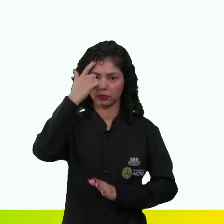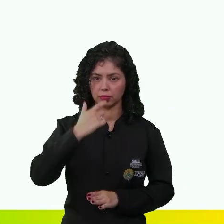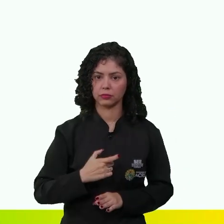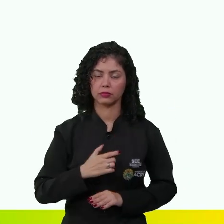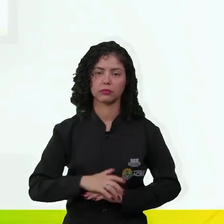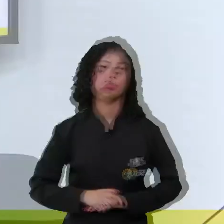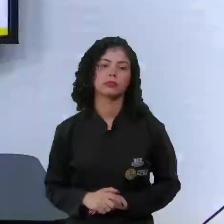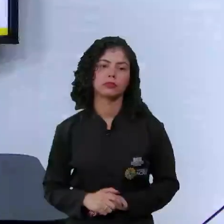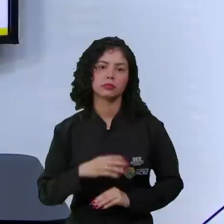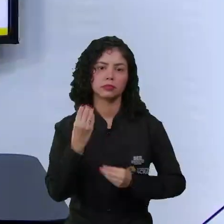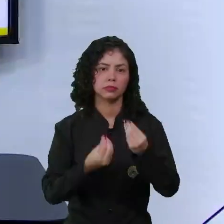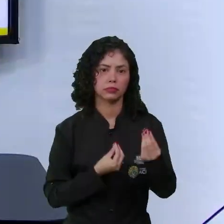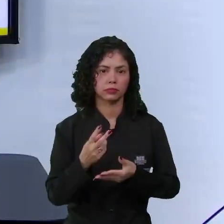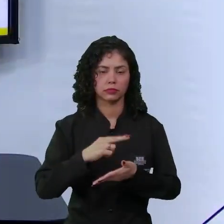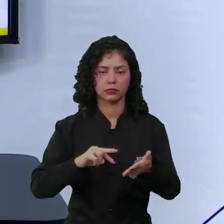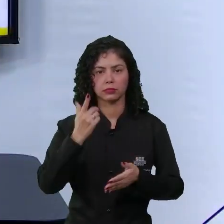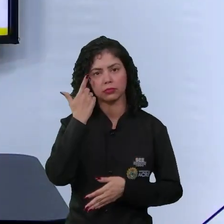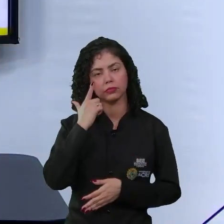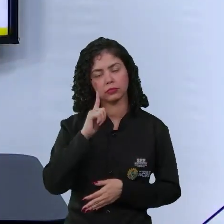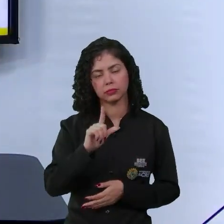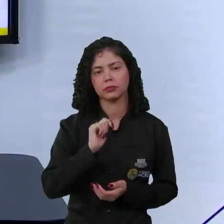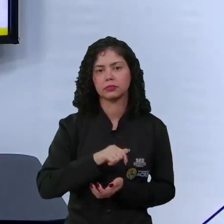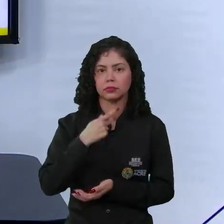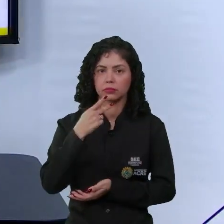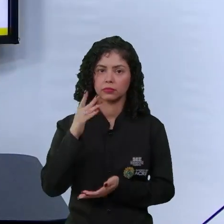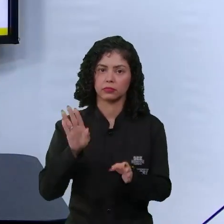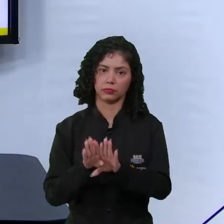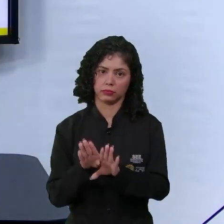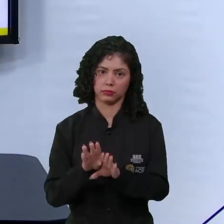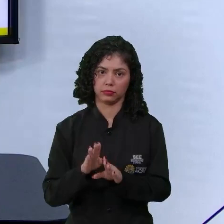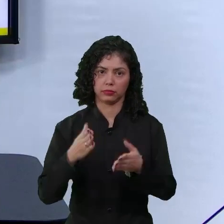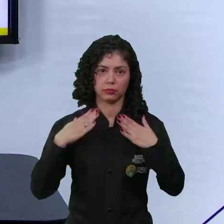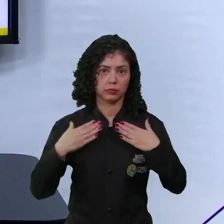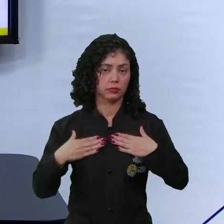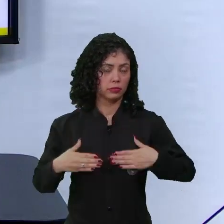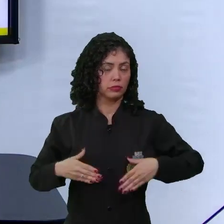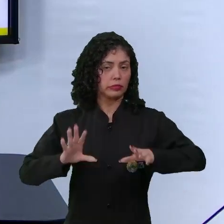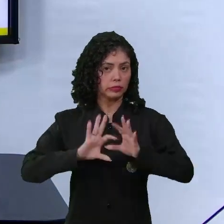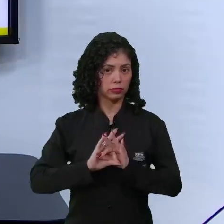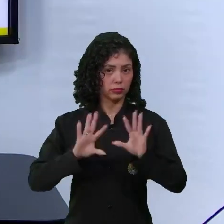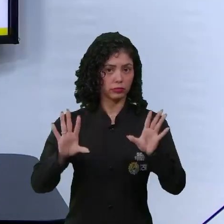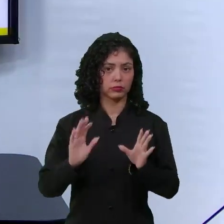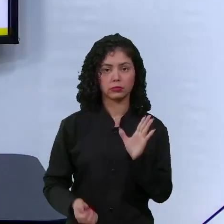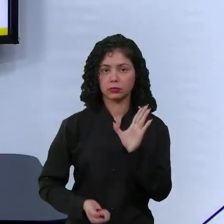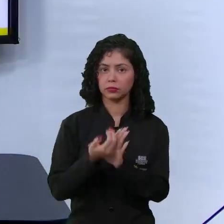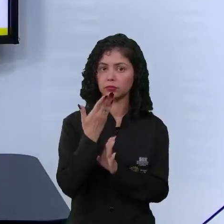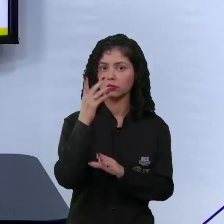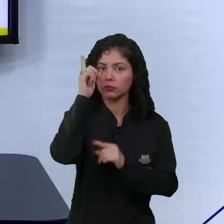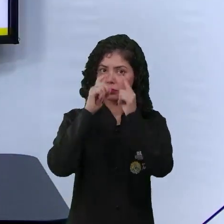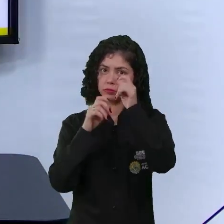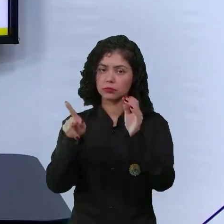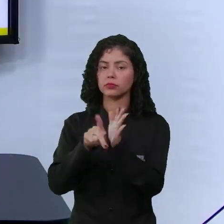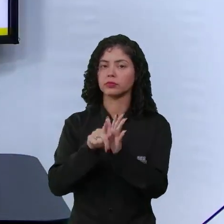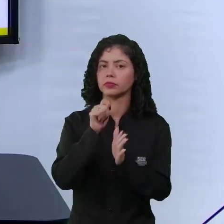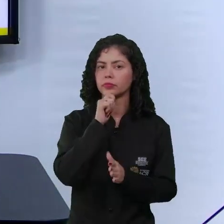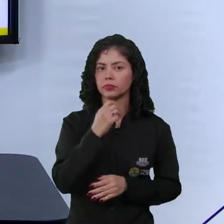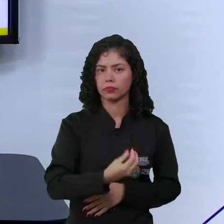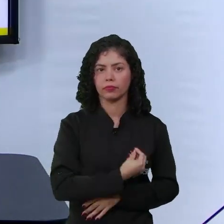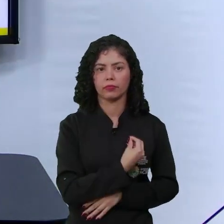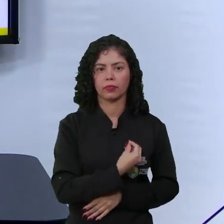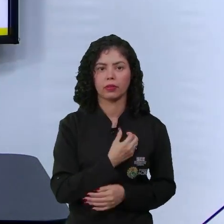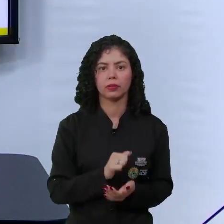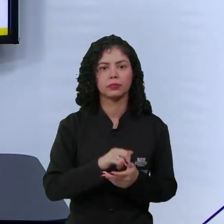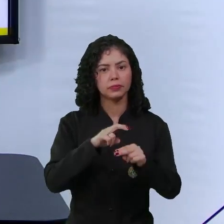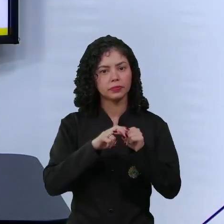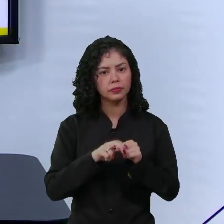ser. Com uma dança eu consigo dizer o corpo é livre, criativo, expressivo, vivo.